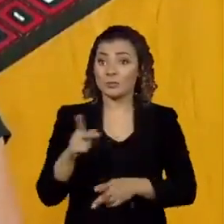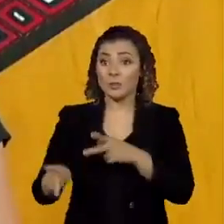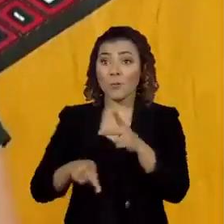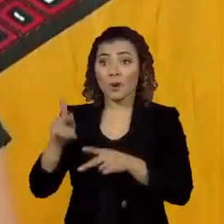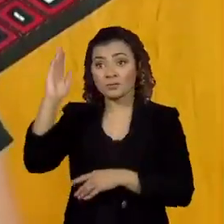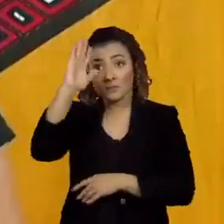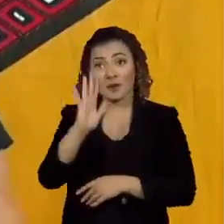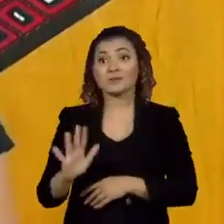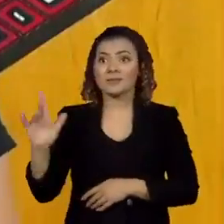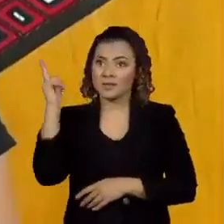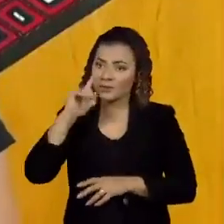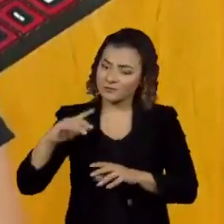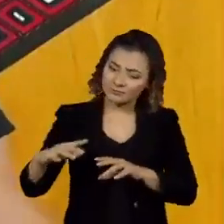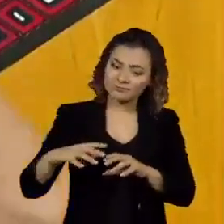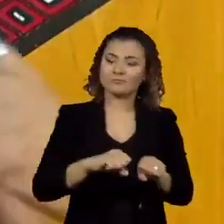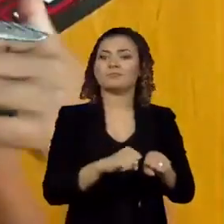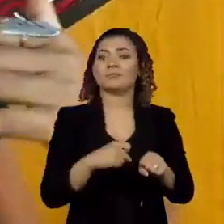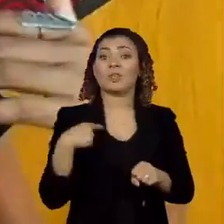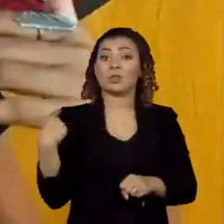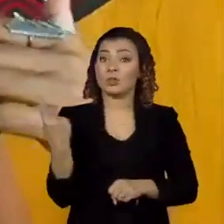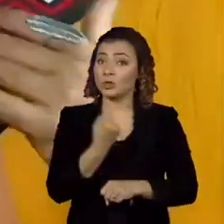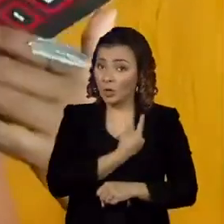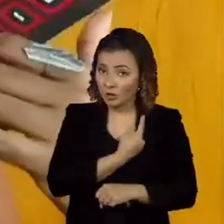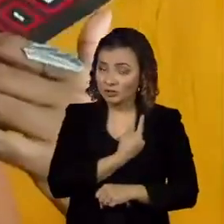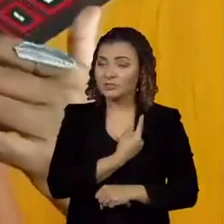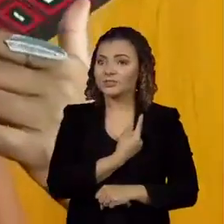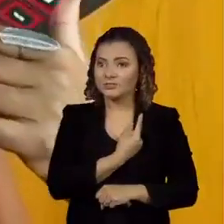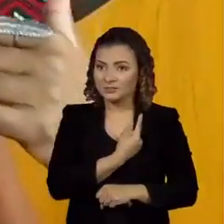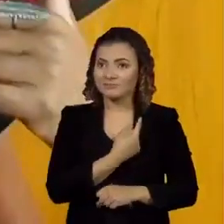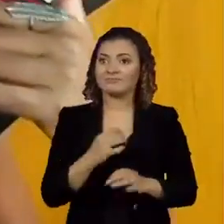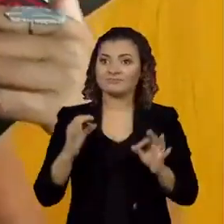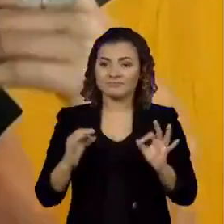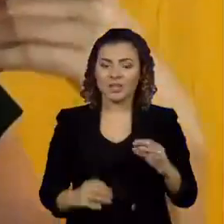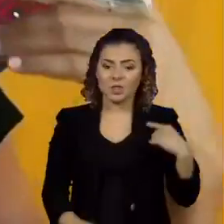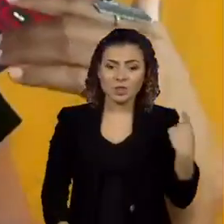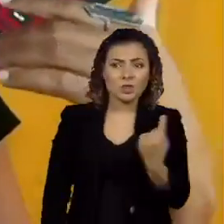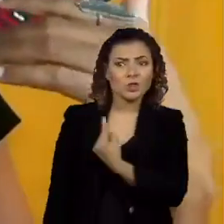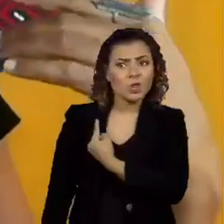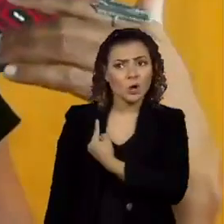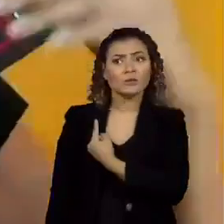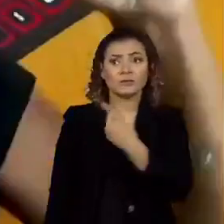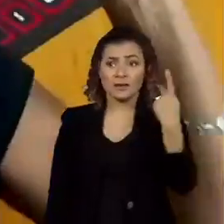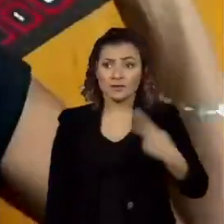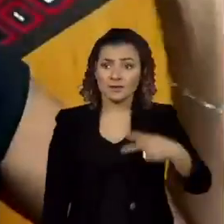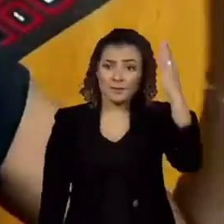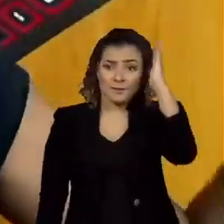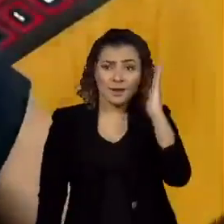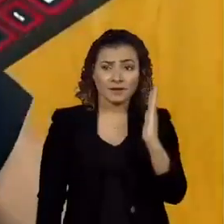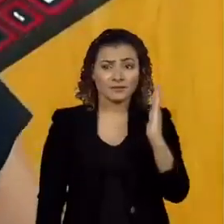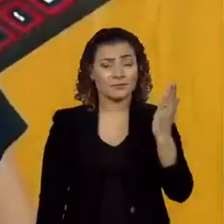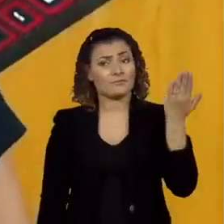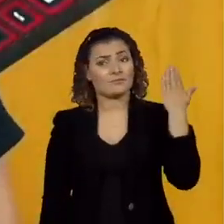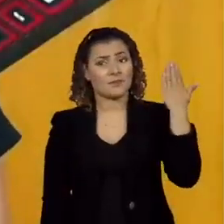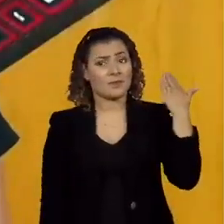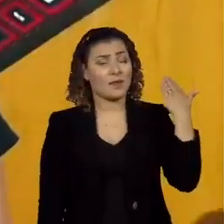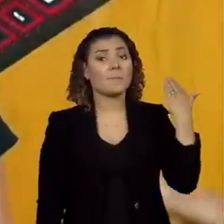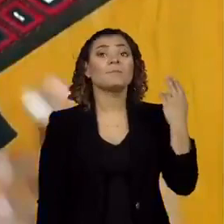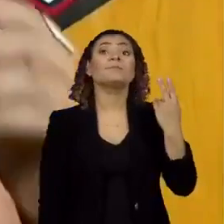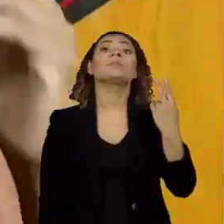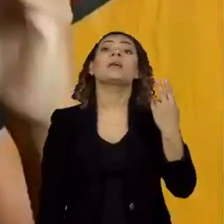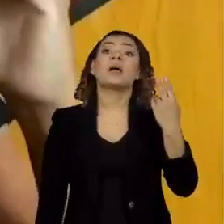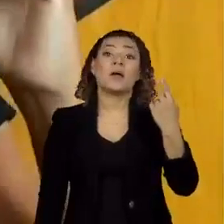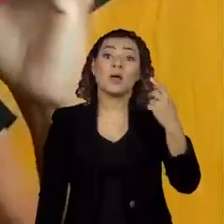população brasileira, e em particular nós, aqueles que tivemos e temos no Brasil, desde o Brasil